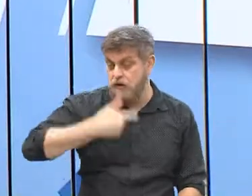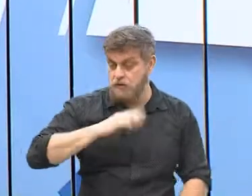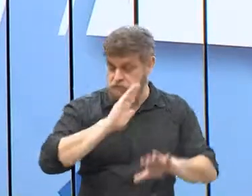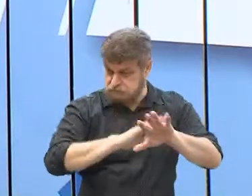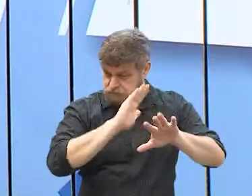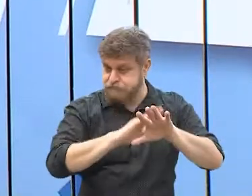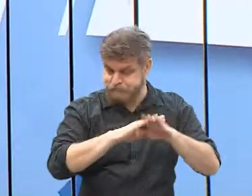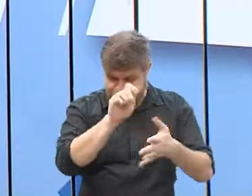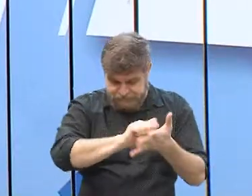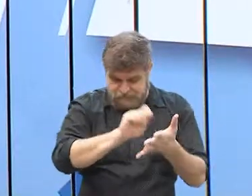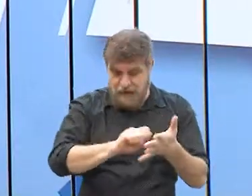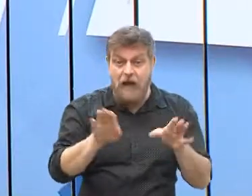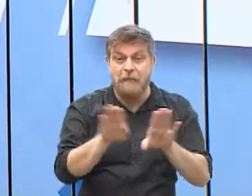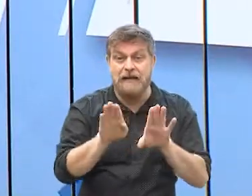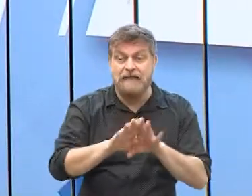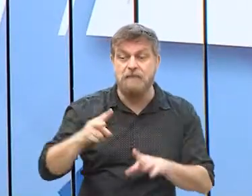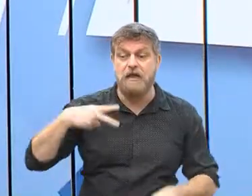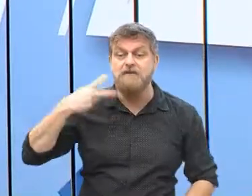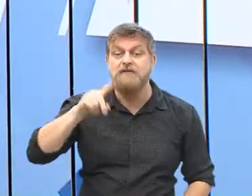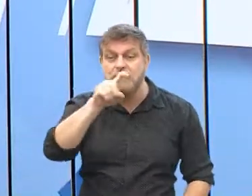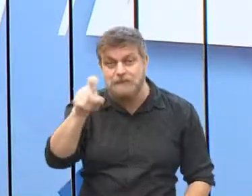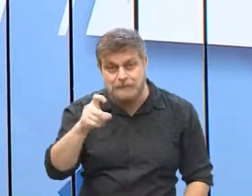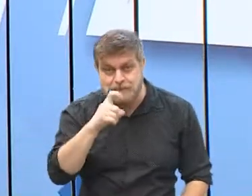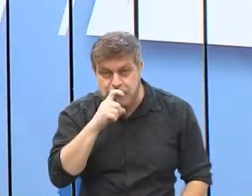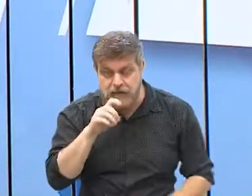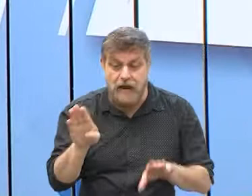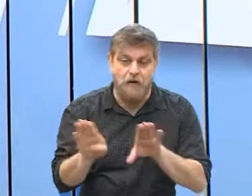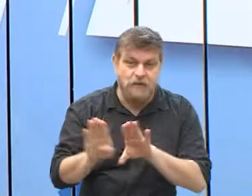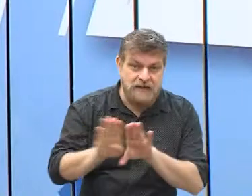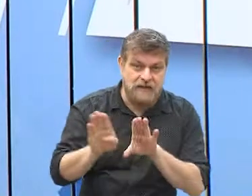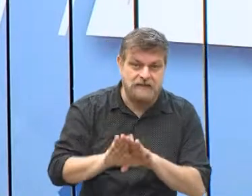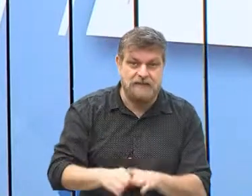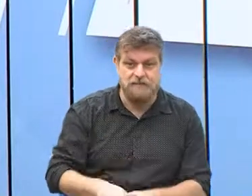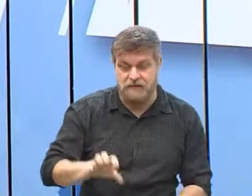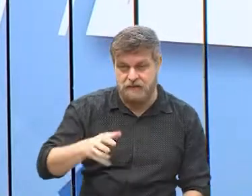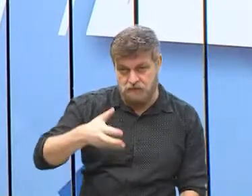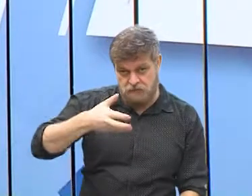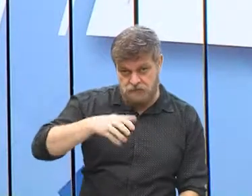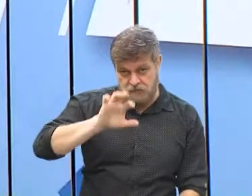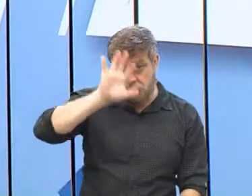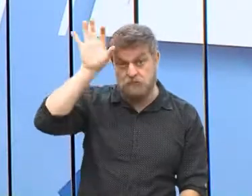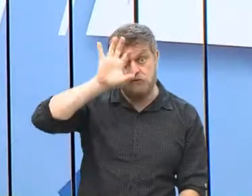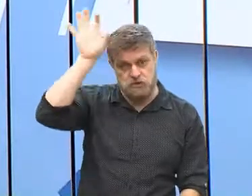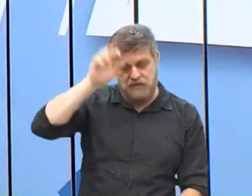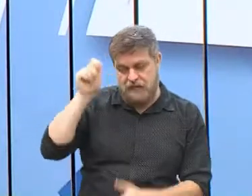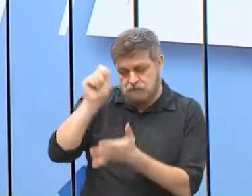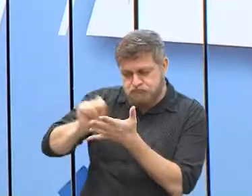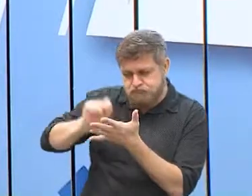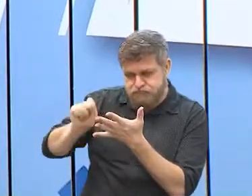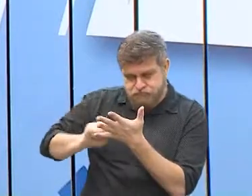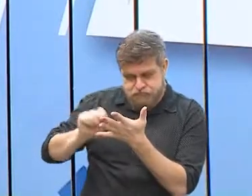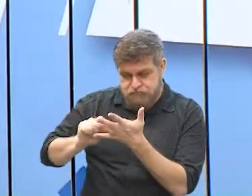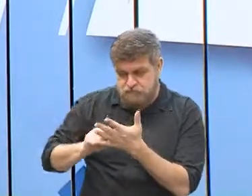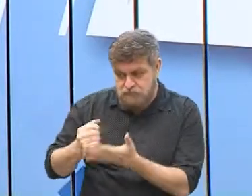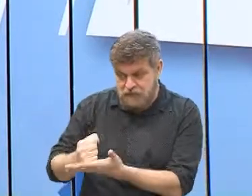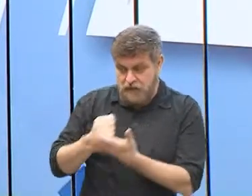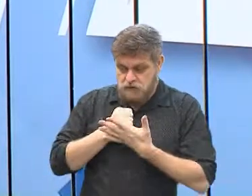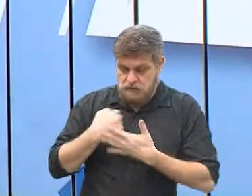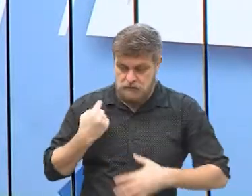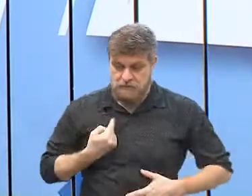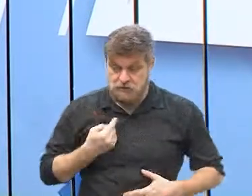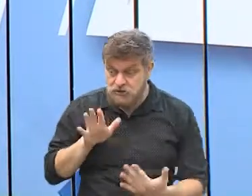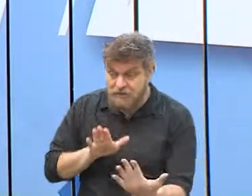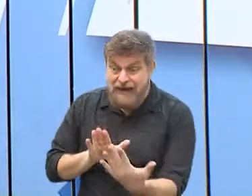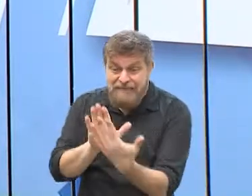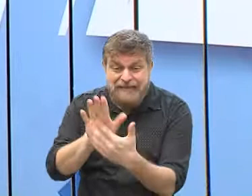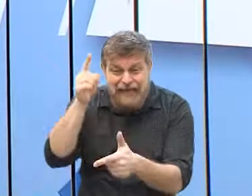tive também a colaboração do vereador Zé Carlos e do então vereador Tiago Ferrari, que subscreveram a lei, mas ela veio para enfrentar um fenômeno que